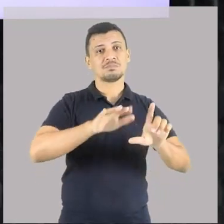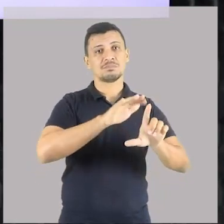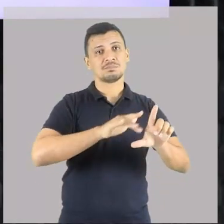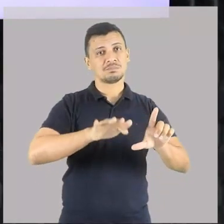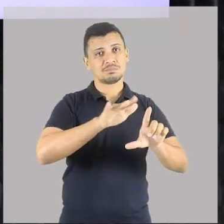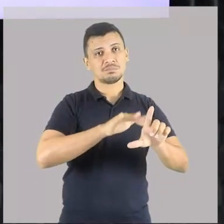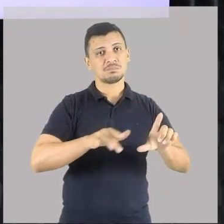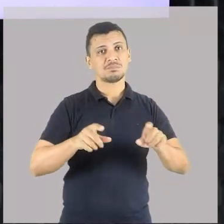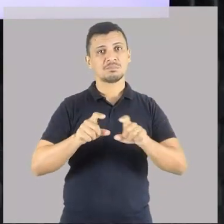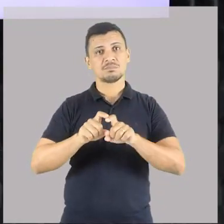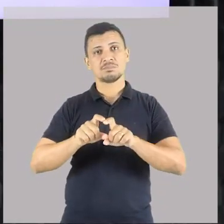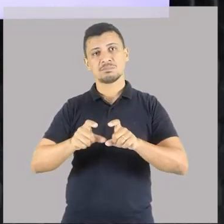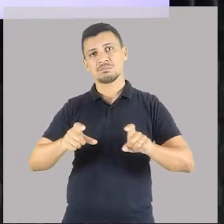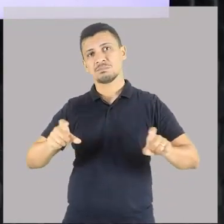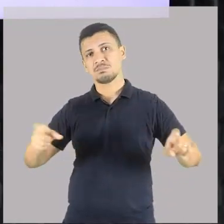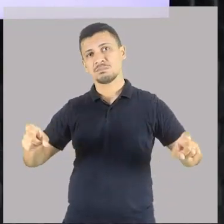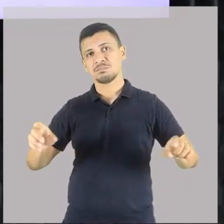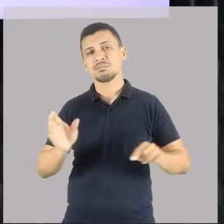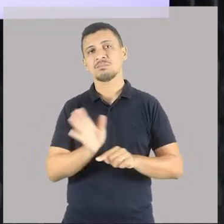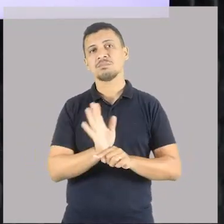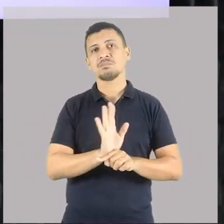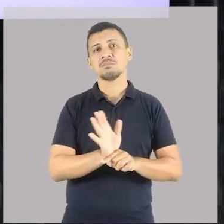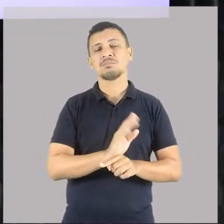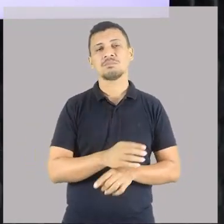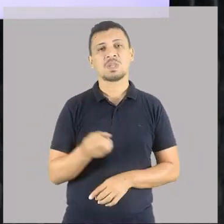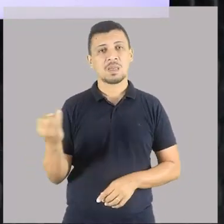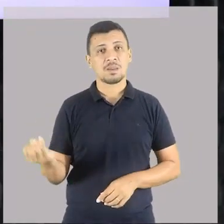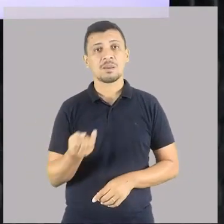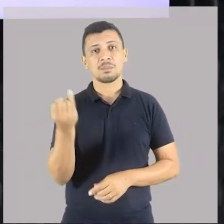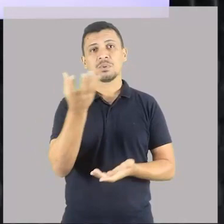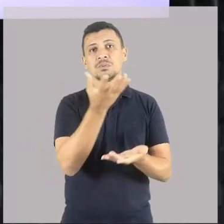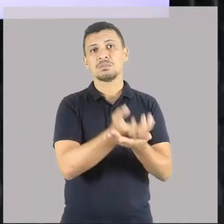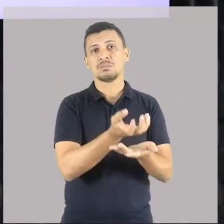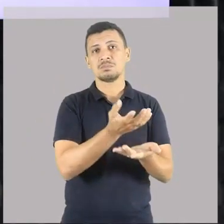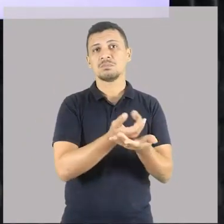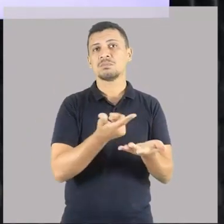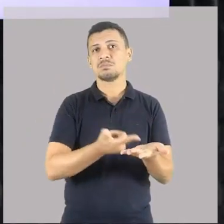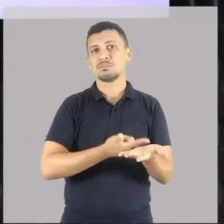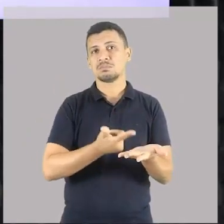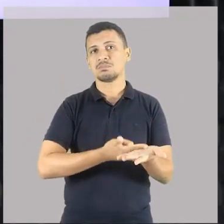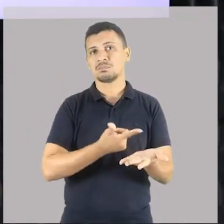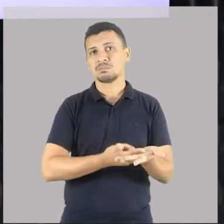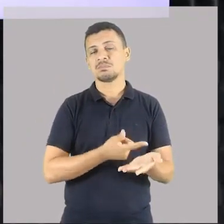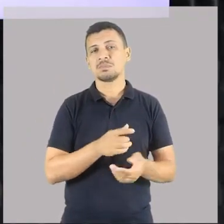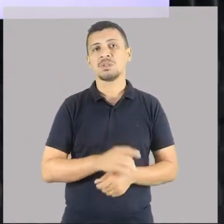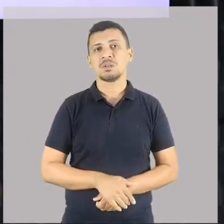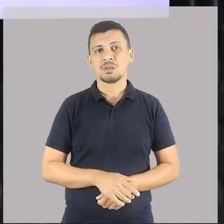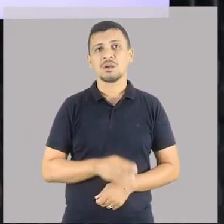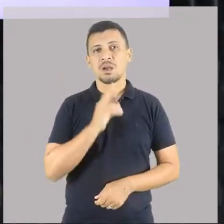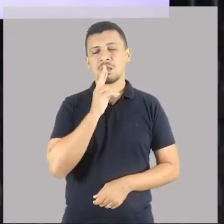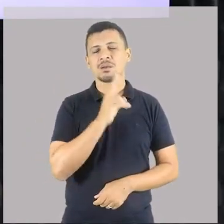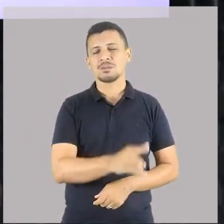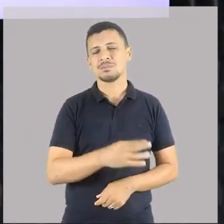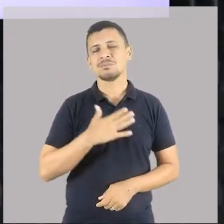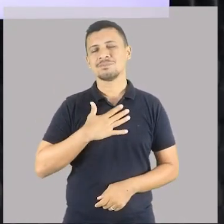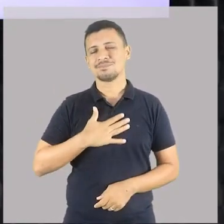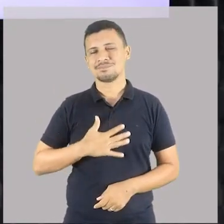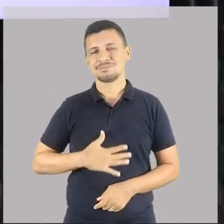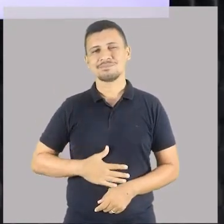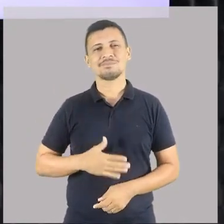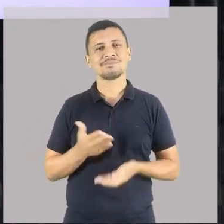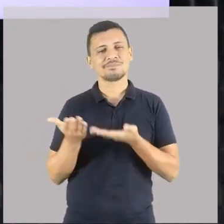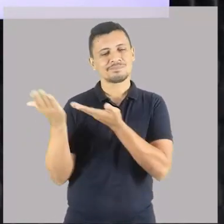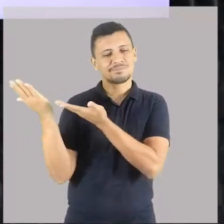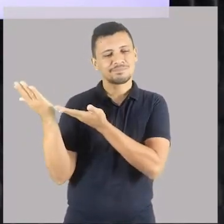Code aqui na descrição desse vídeo. Tá? É importante que tenham o material em mãos, para que vocês façam com tranquilidade. A questão